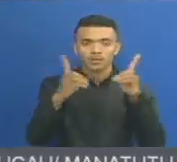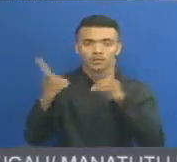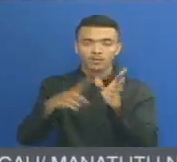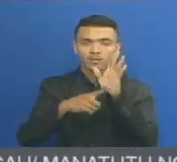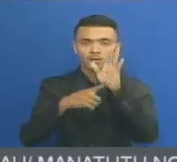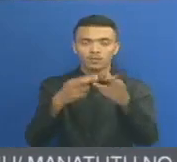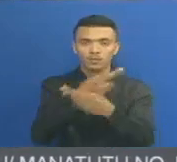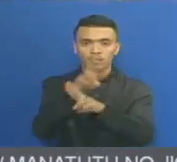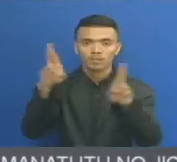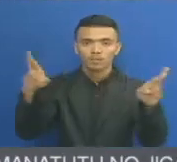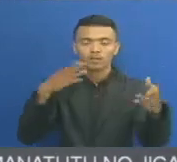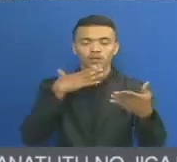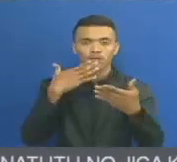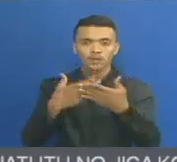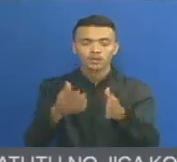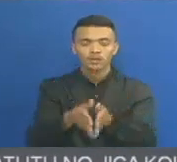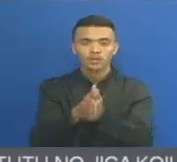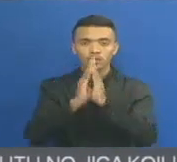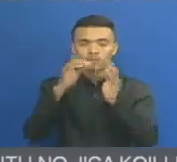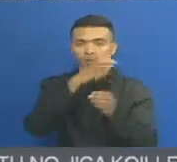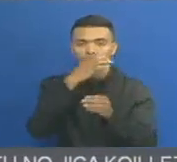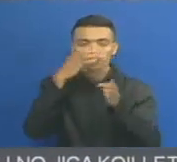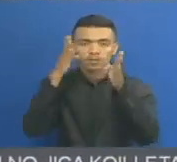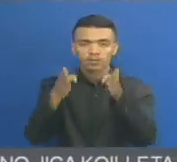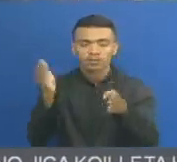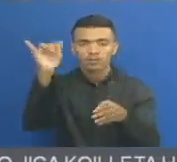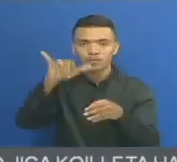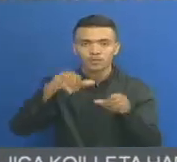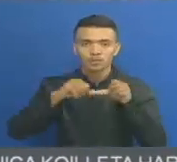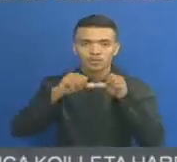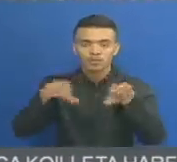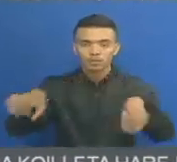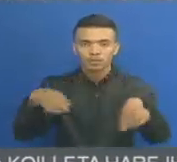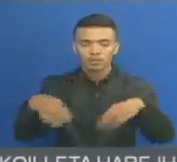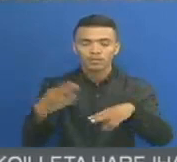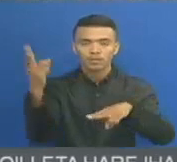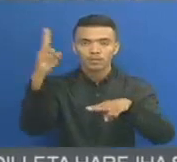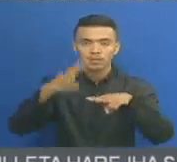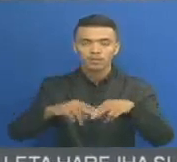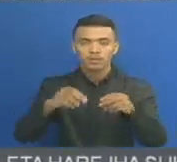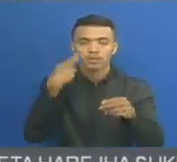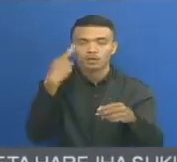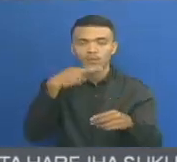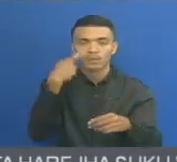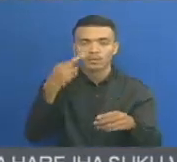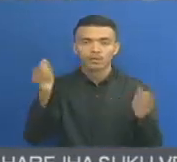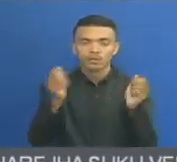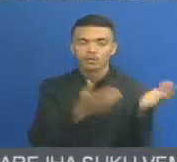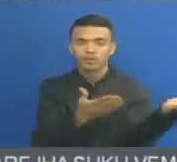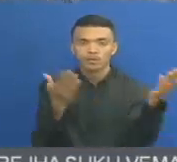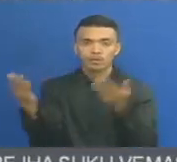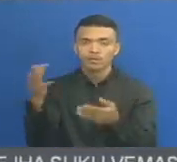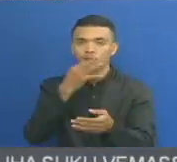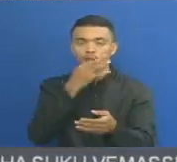resultado de produção de água. Nihusuba agricultor Sira atu continua esforço no nebel hasai quantidade de produção Hare, rodiba